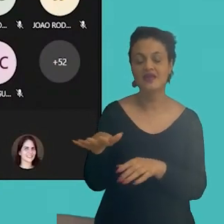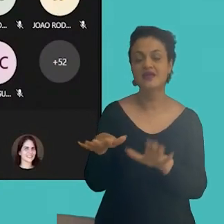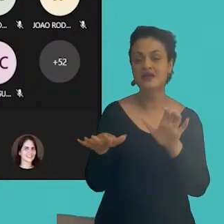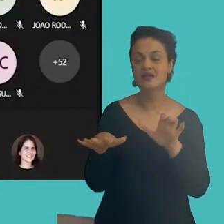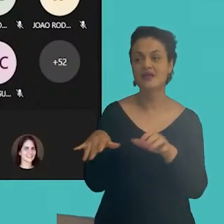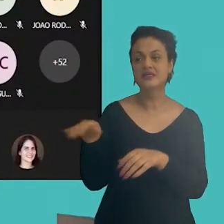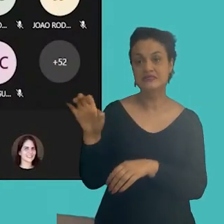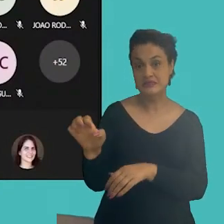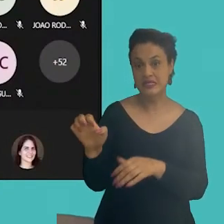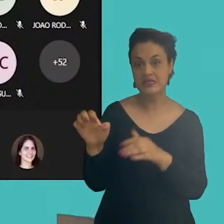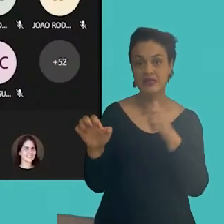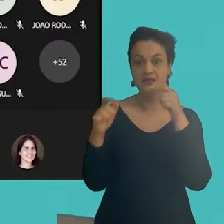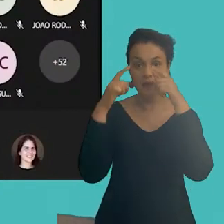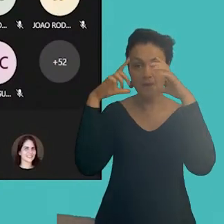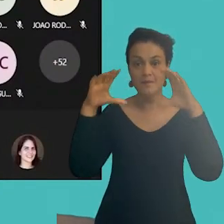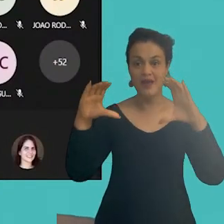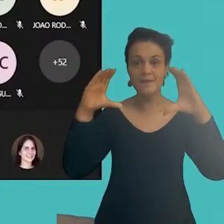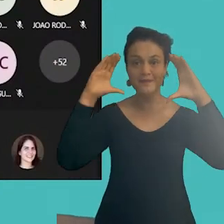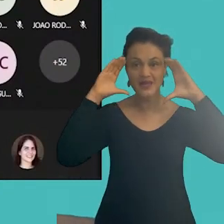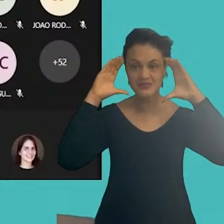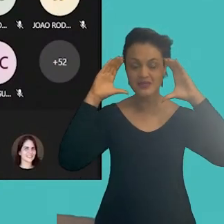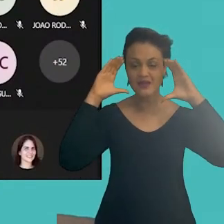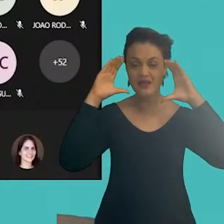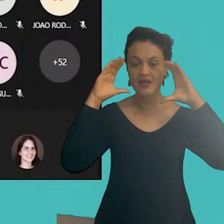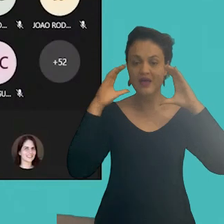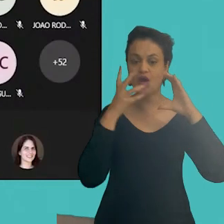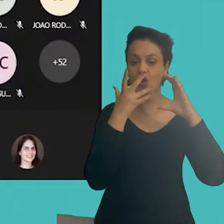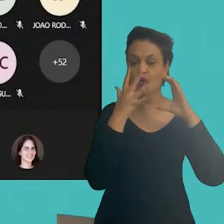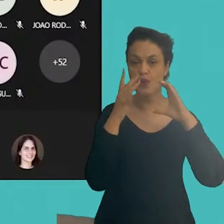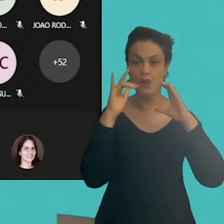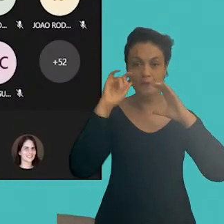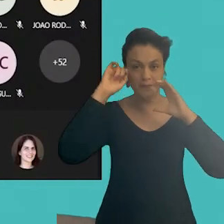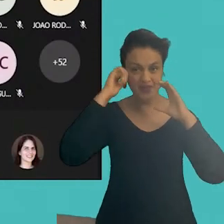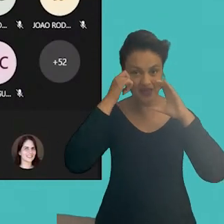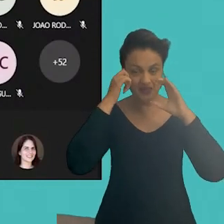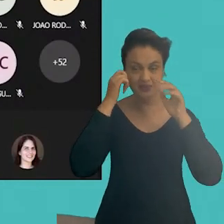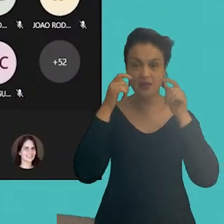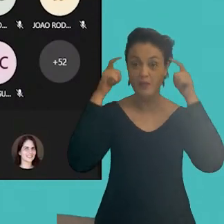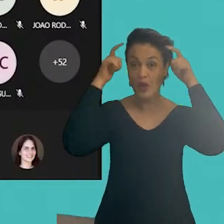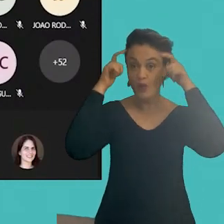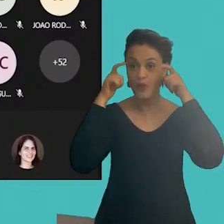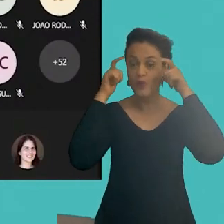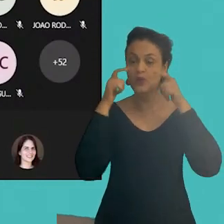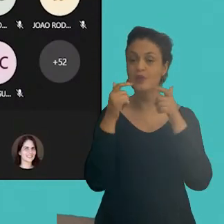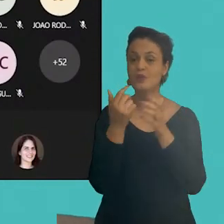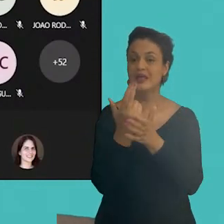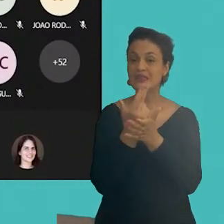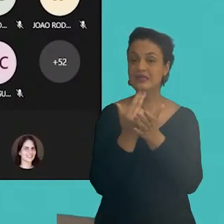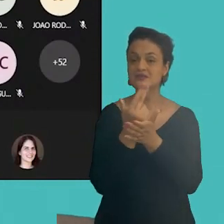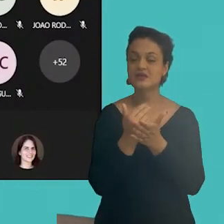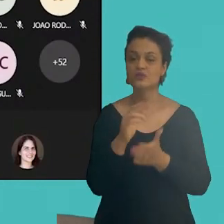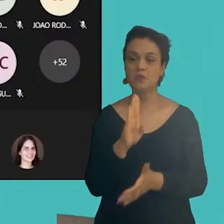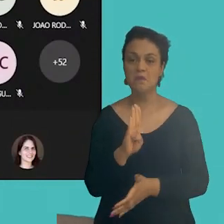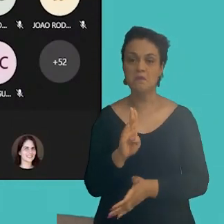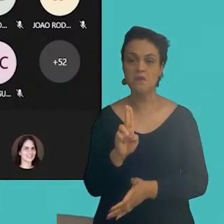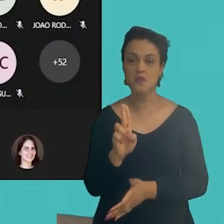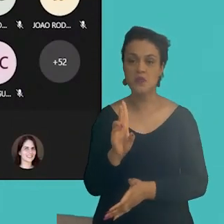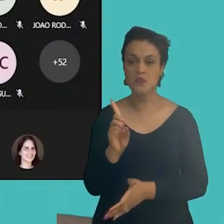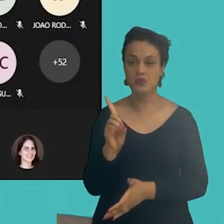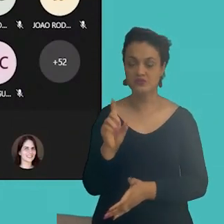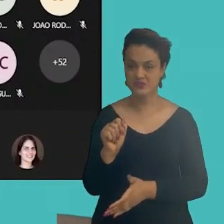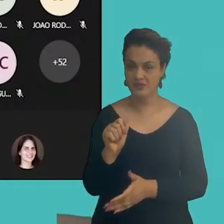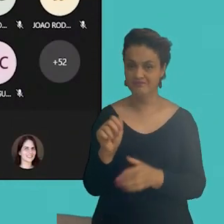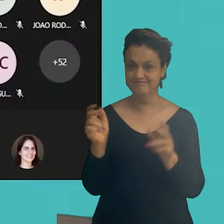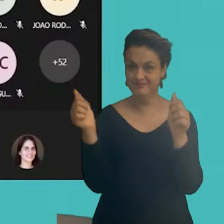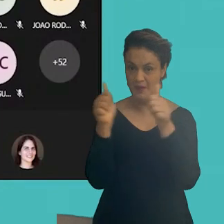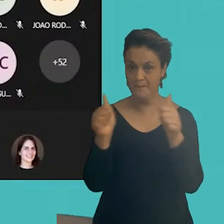preta, com uma coroa dourada, que é um dos vários Budas, uma das várias pessoas que